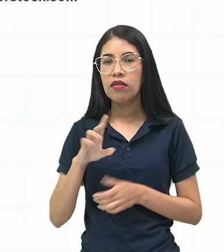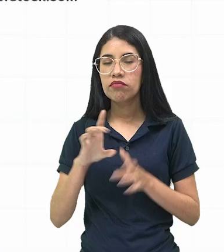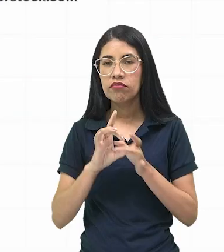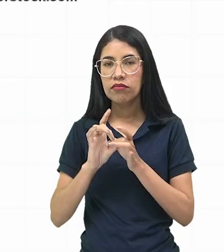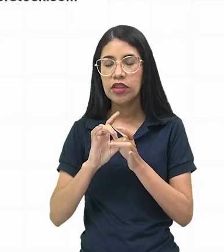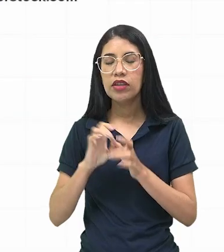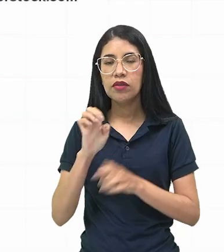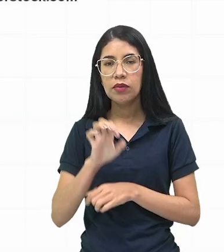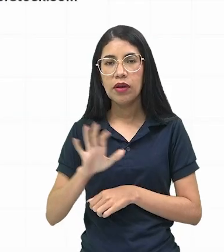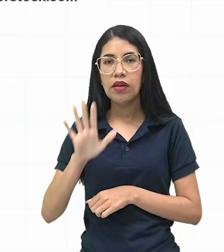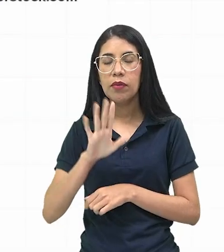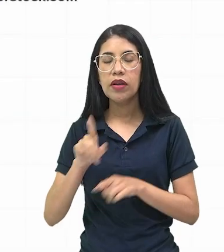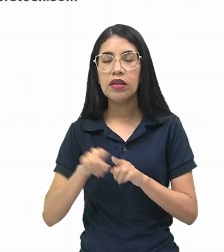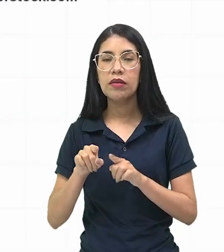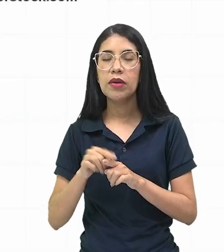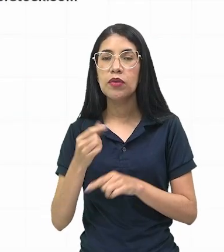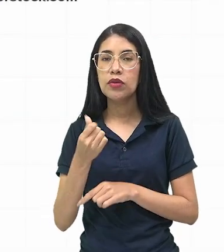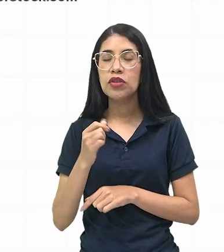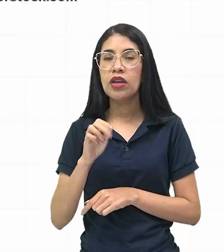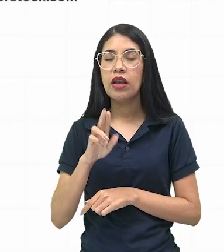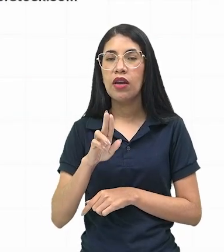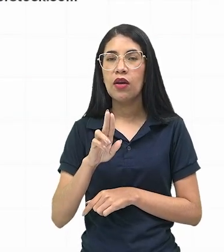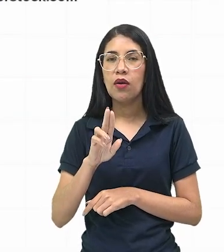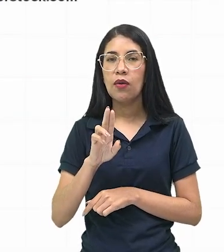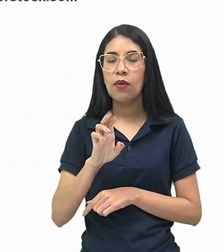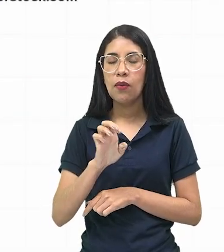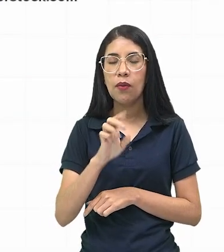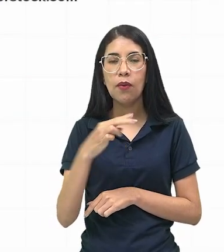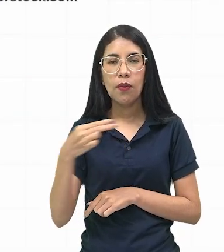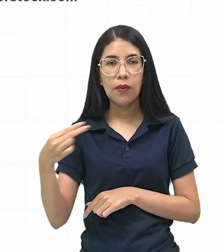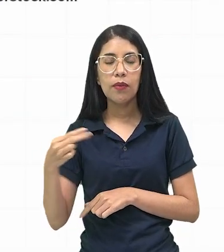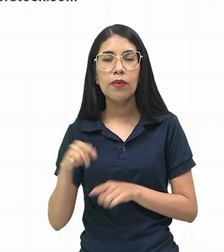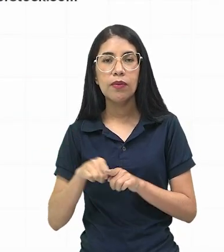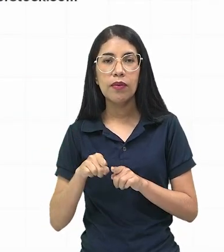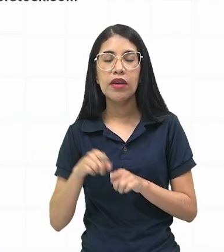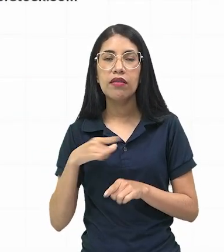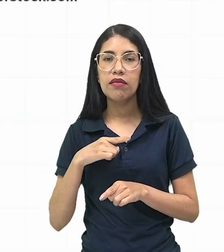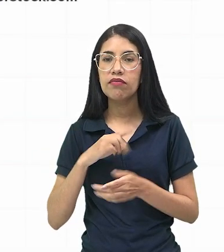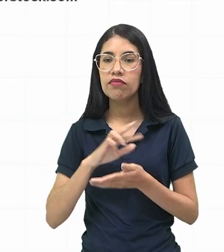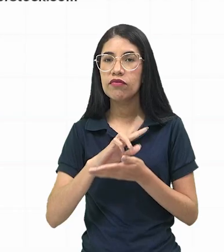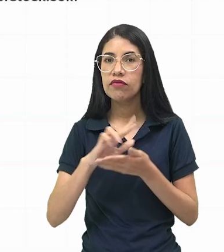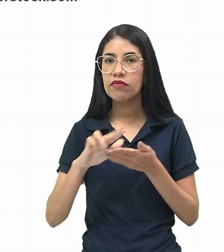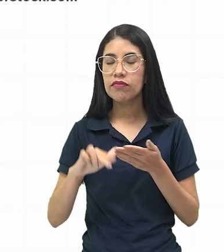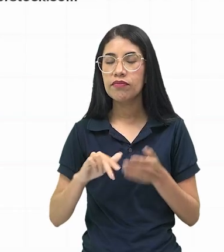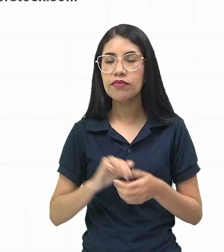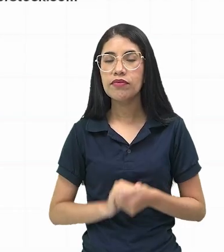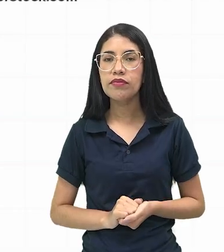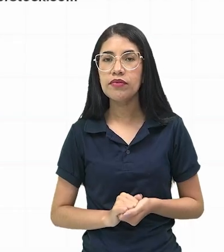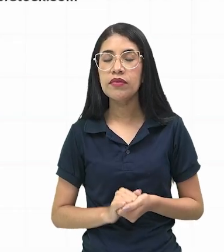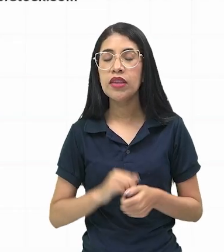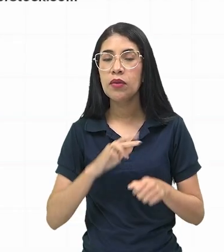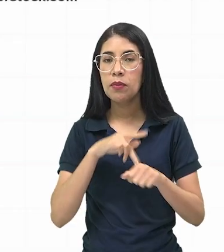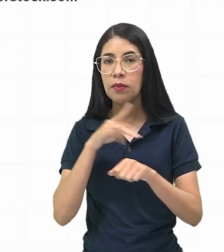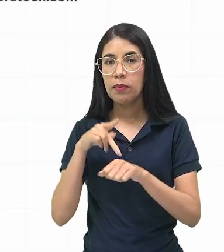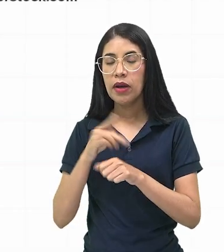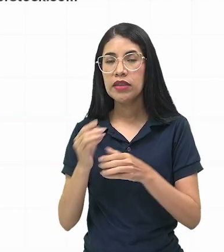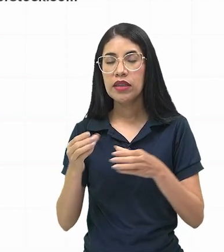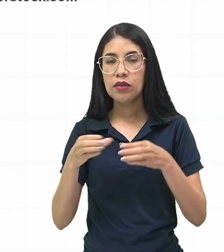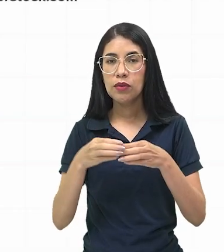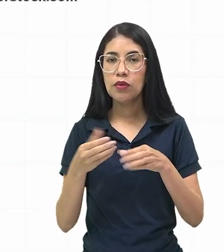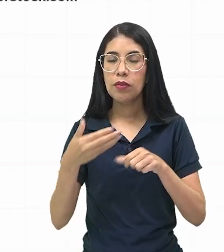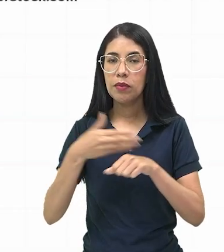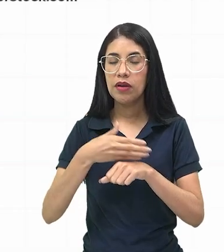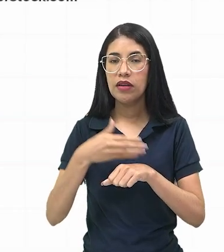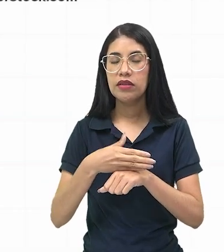aqui algumas cédulas de euro. Inclusive, vale muito dinheiro cada eurozinho desse aqui, tá bom? E aí, os países que compõem a União Europeia,